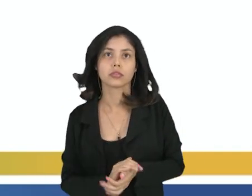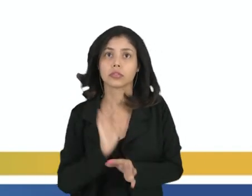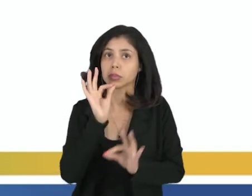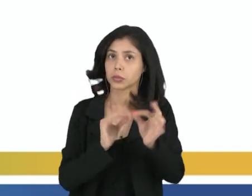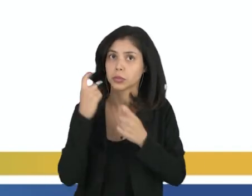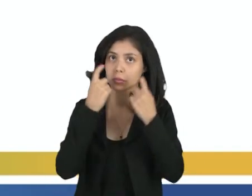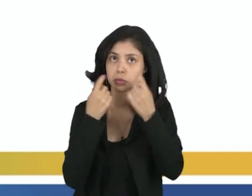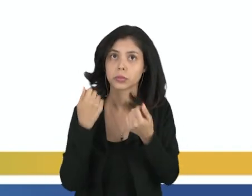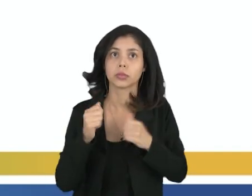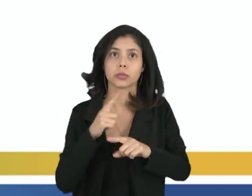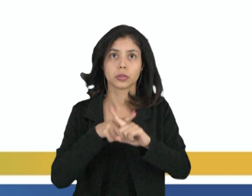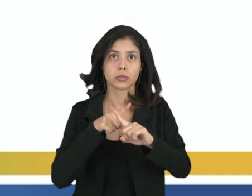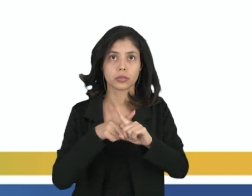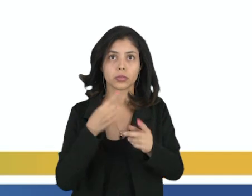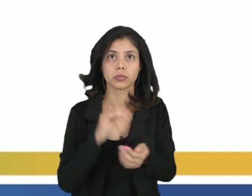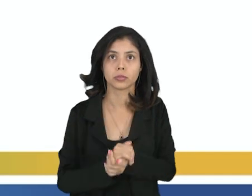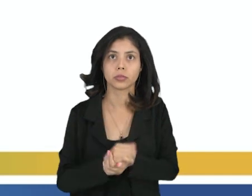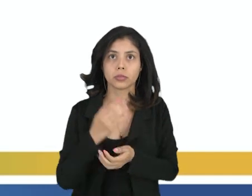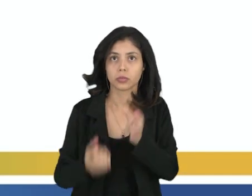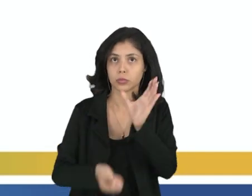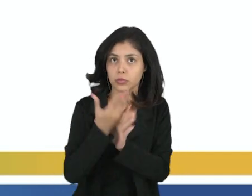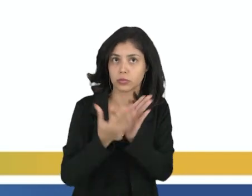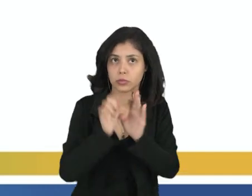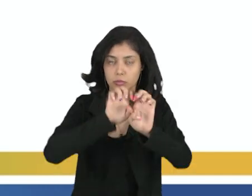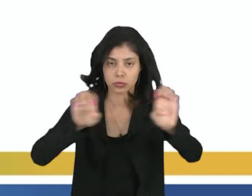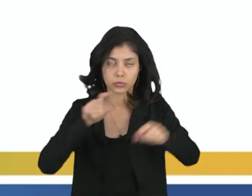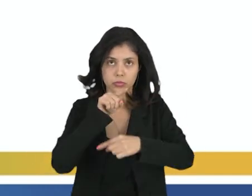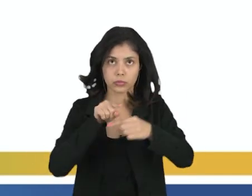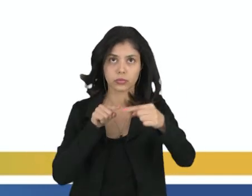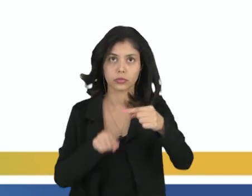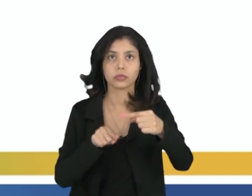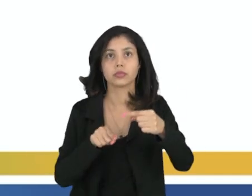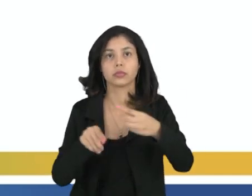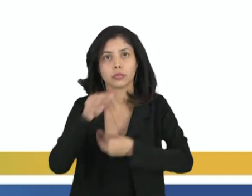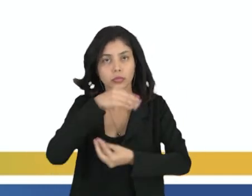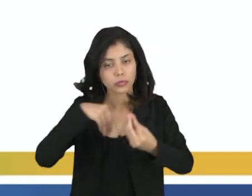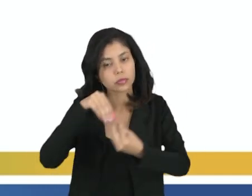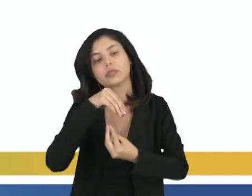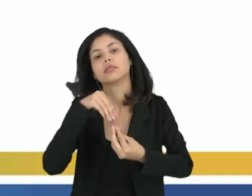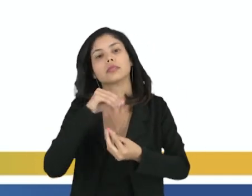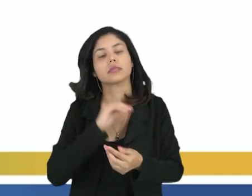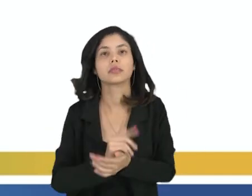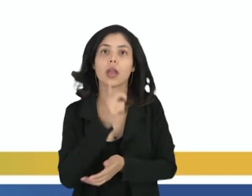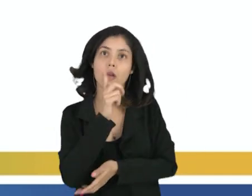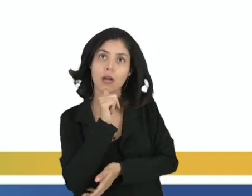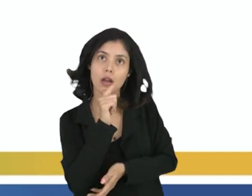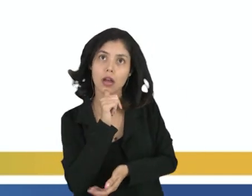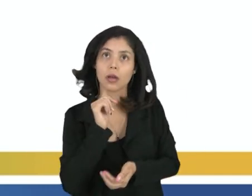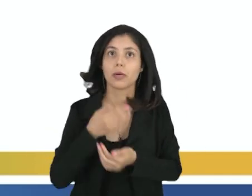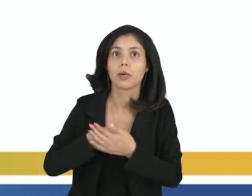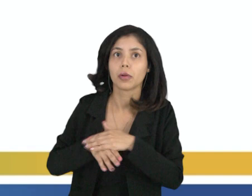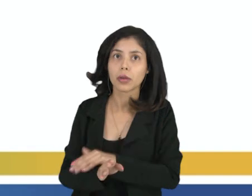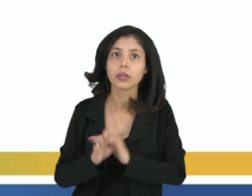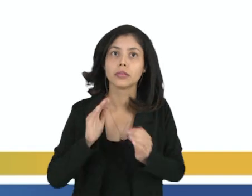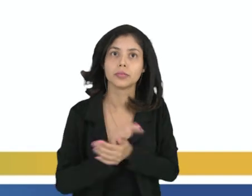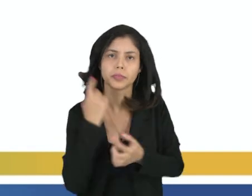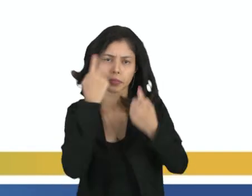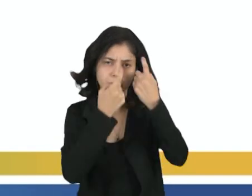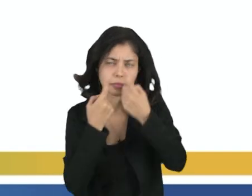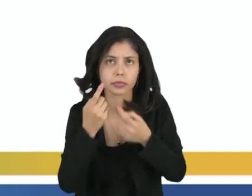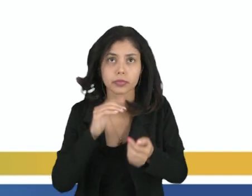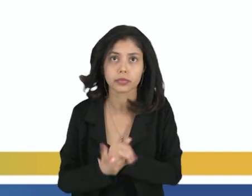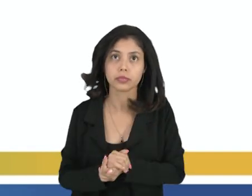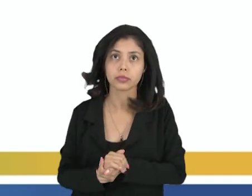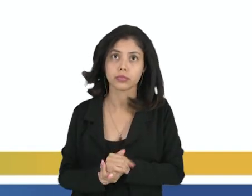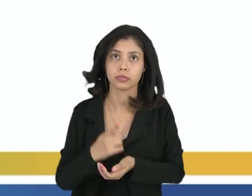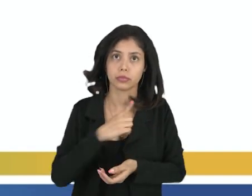a expressão, devemos multiplicar as concentrações dos produtos da equação e dividir pelos reagentes. A água não entra